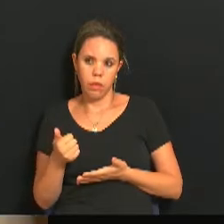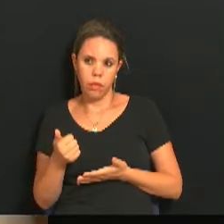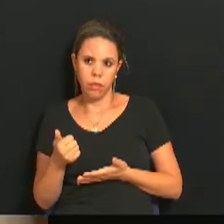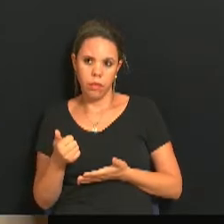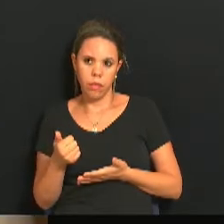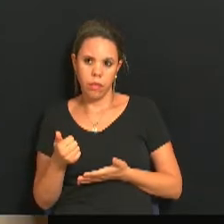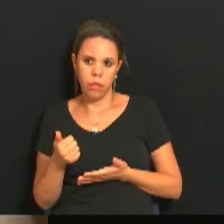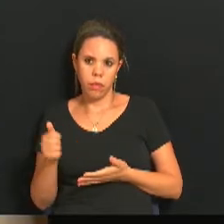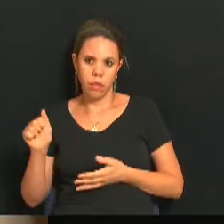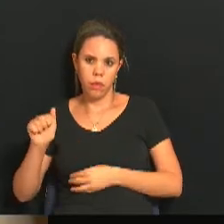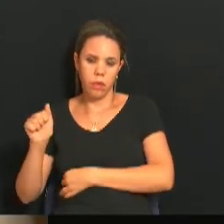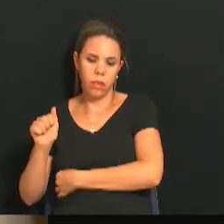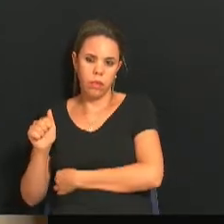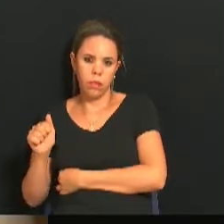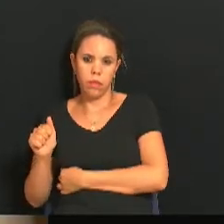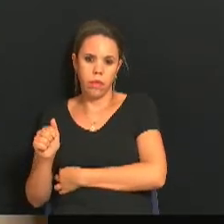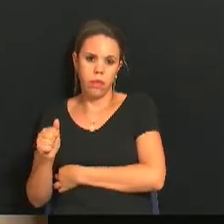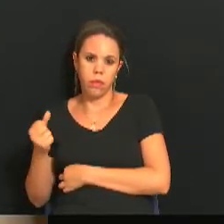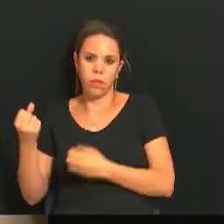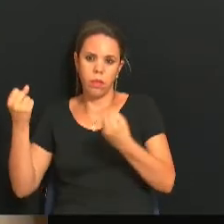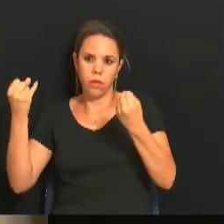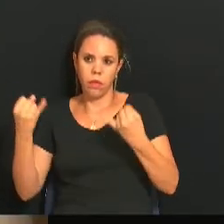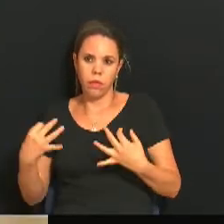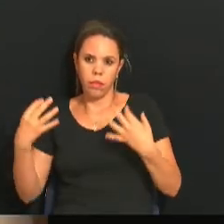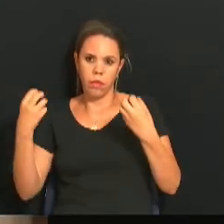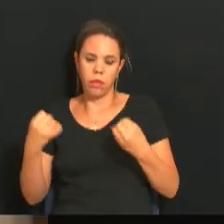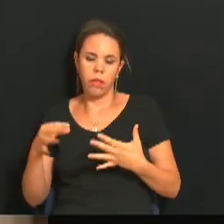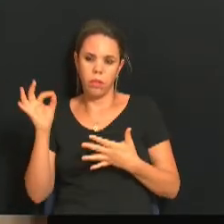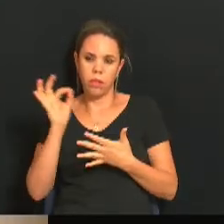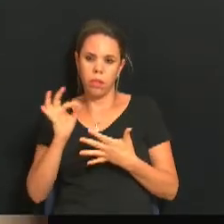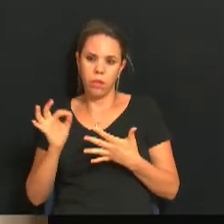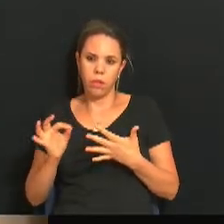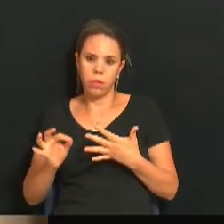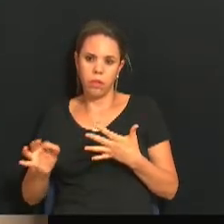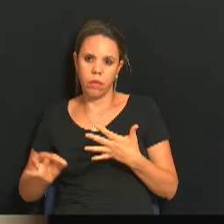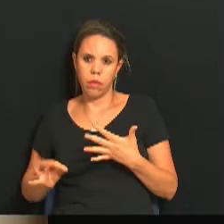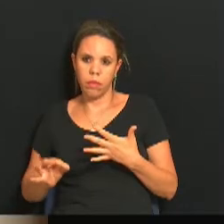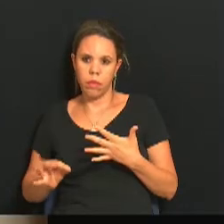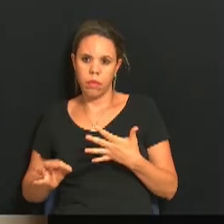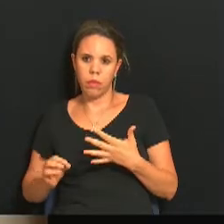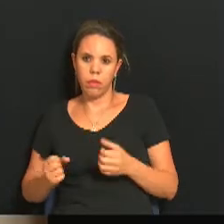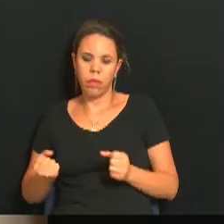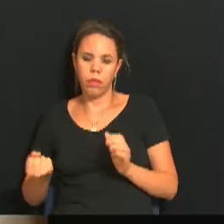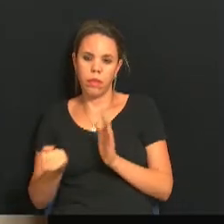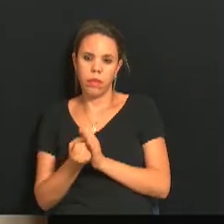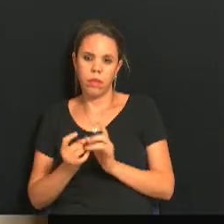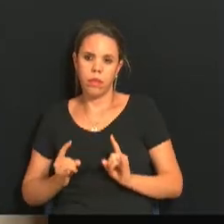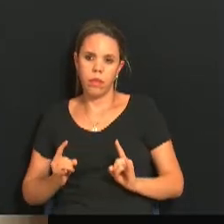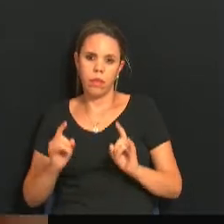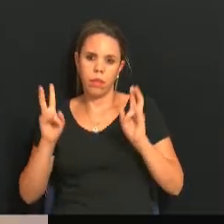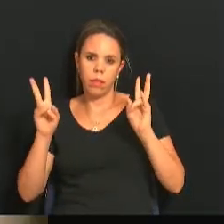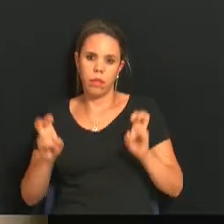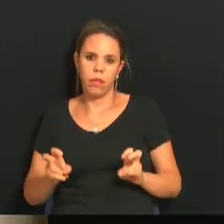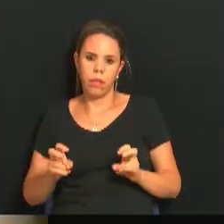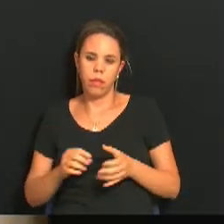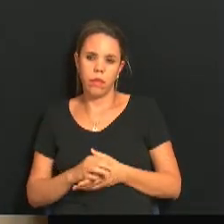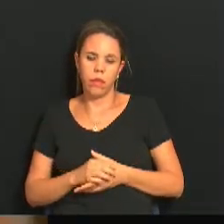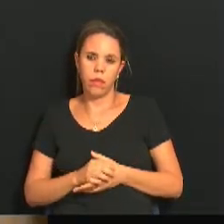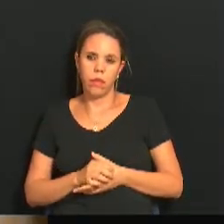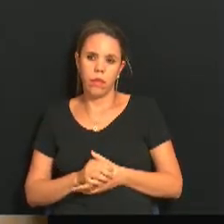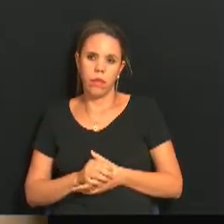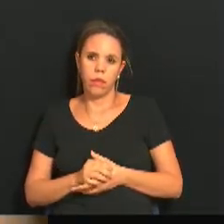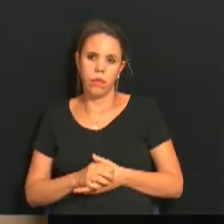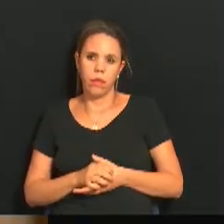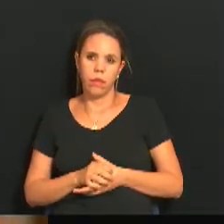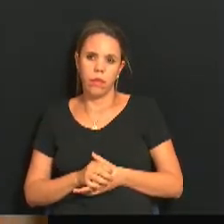alinhar fala é todos os itens que estão que são tombados nesta relação Estão lá em casa nessa